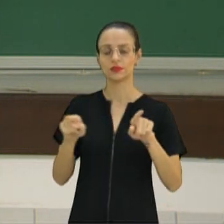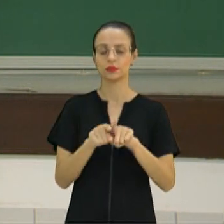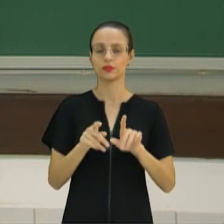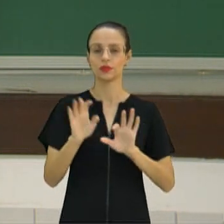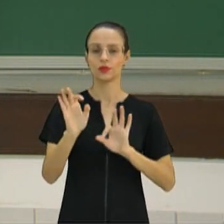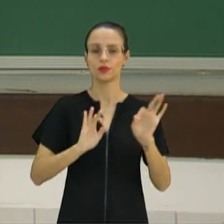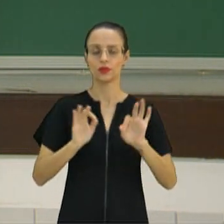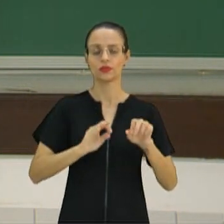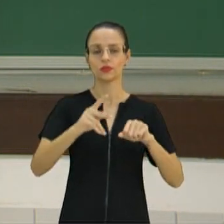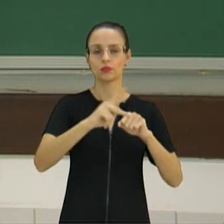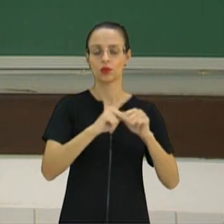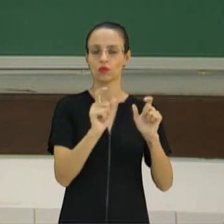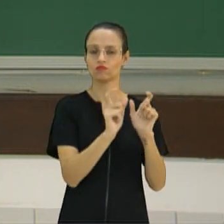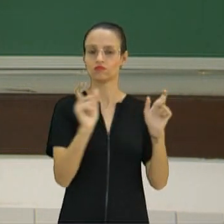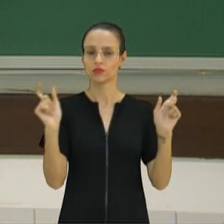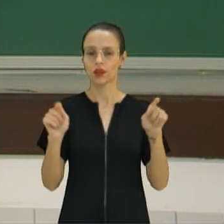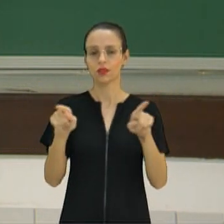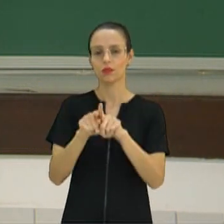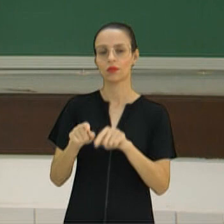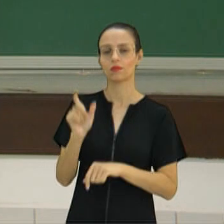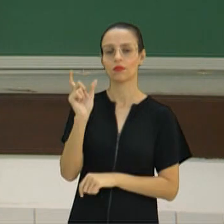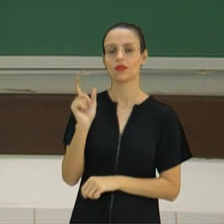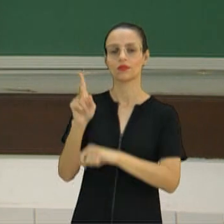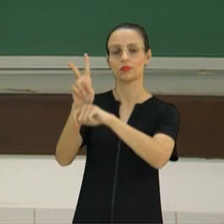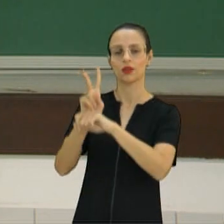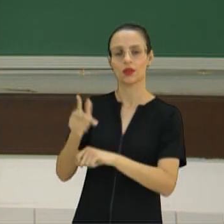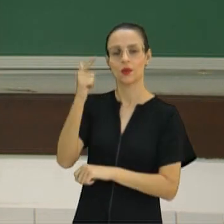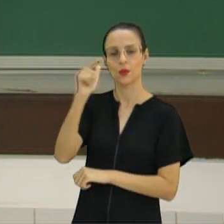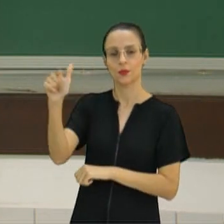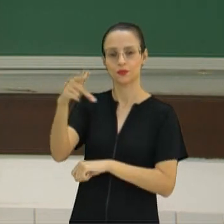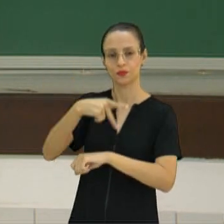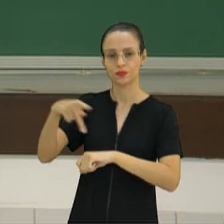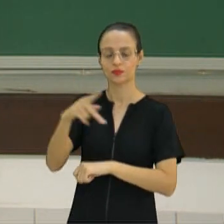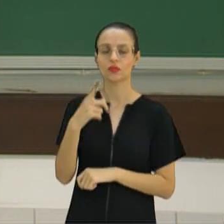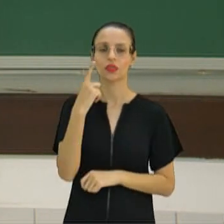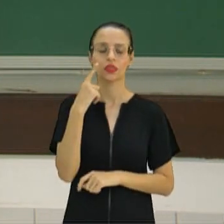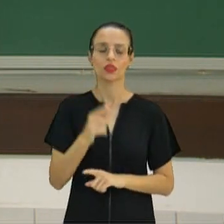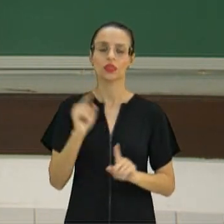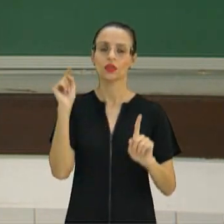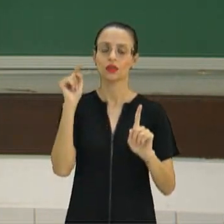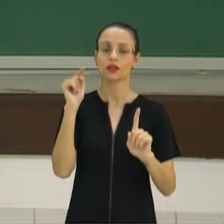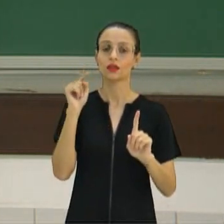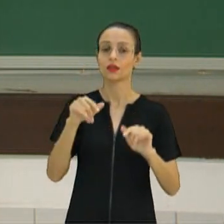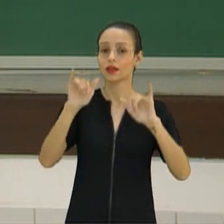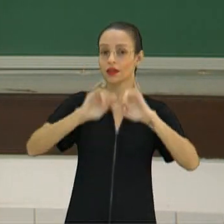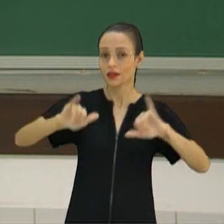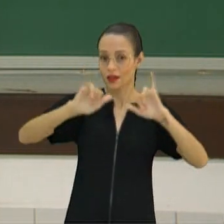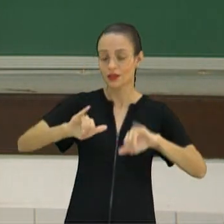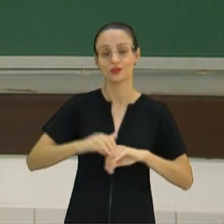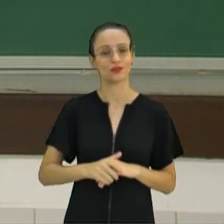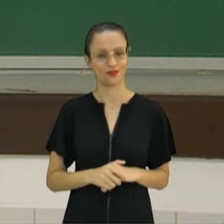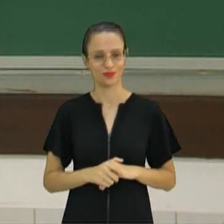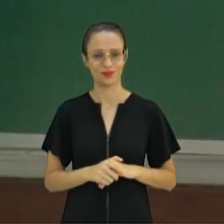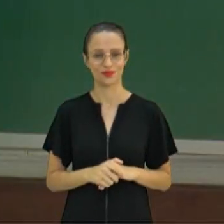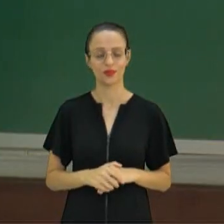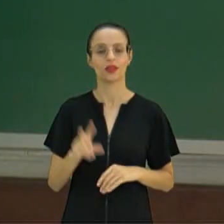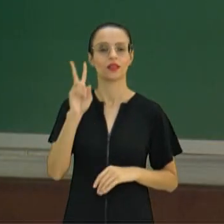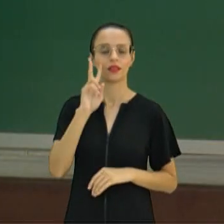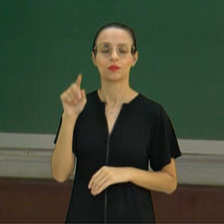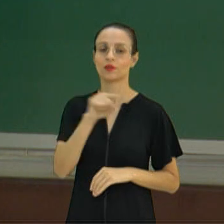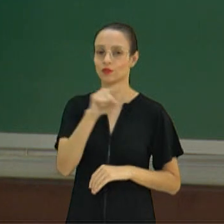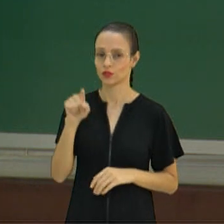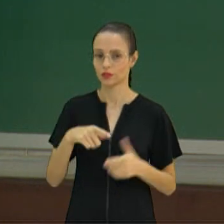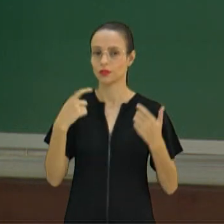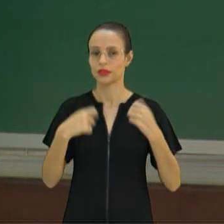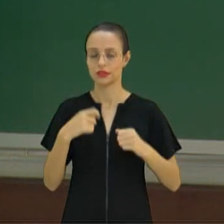colocação pronominal e estrangeirismo. Antes, vamos aos nossos recados. Lembre-se, você deve realizar a